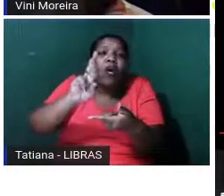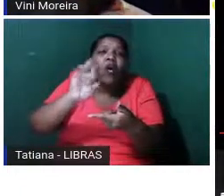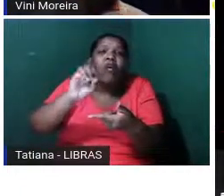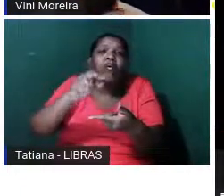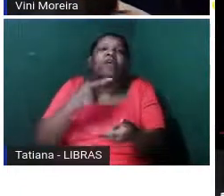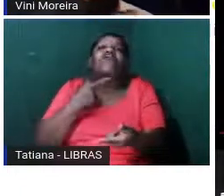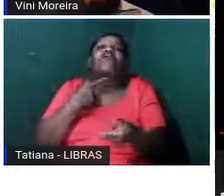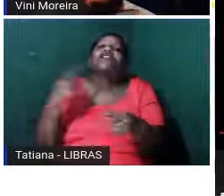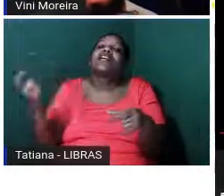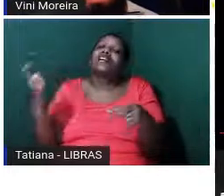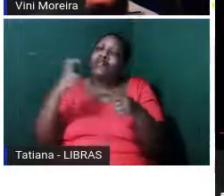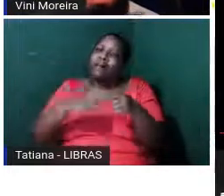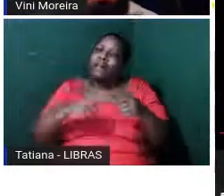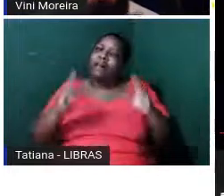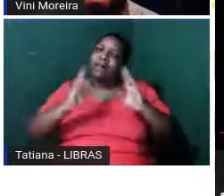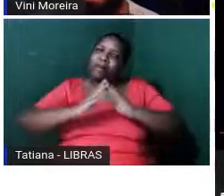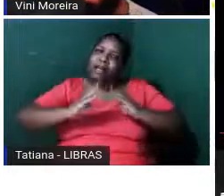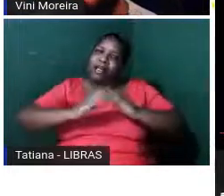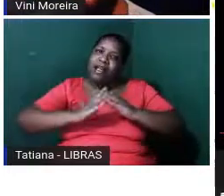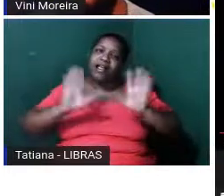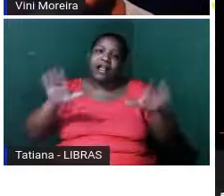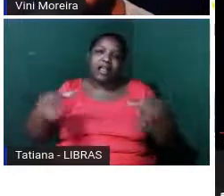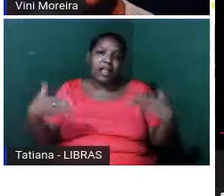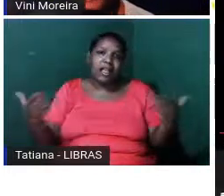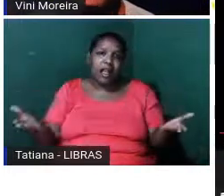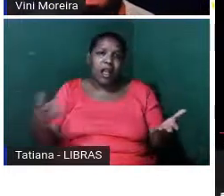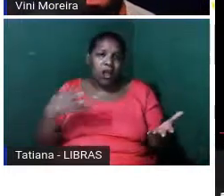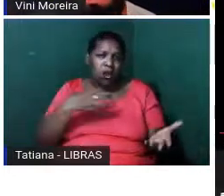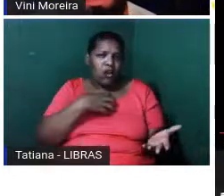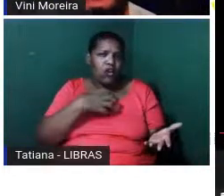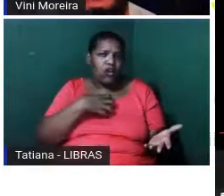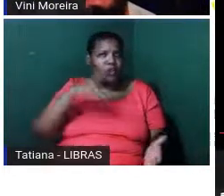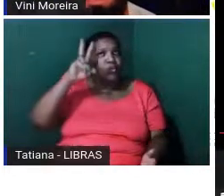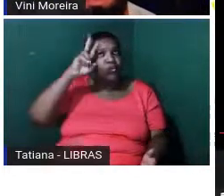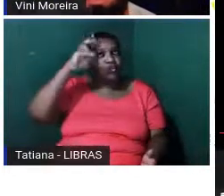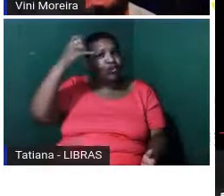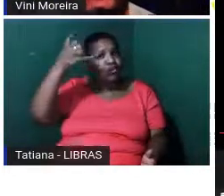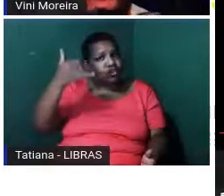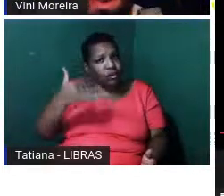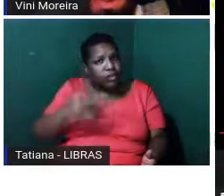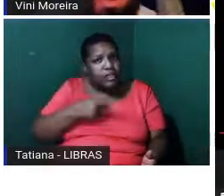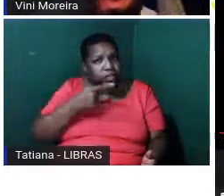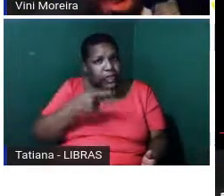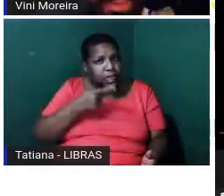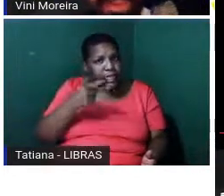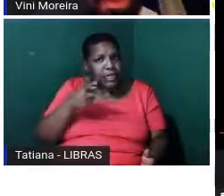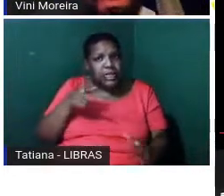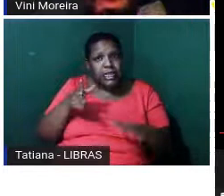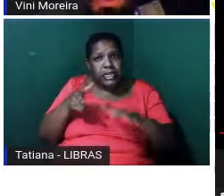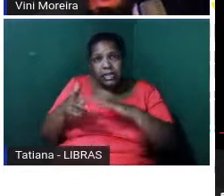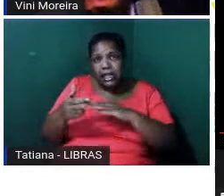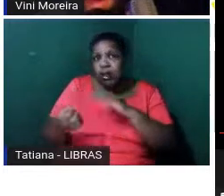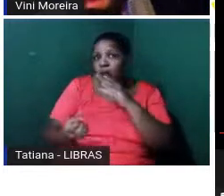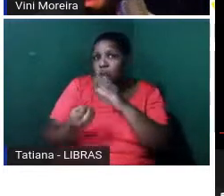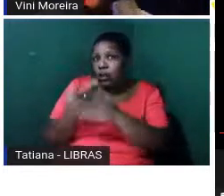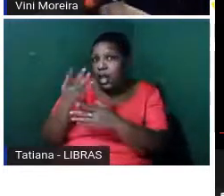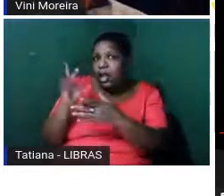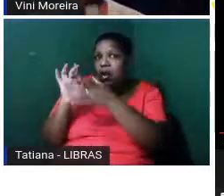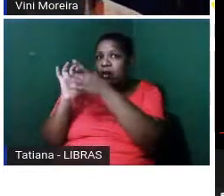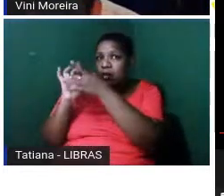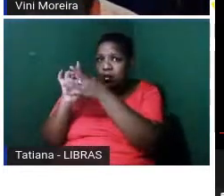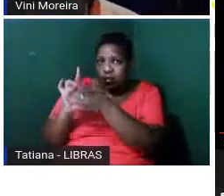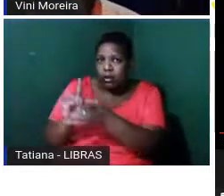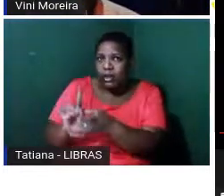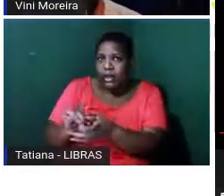de voltar para casa e essa essa esse tipo de narrativa tipo de edição para criar o com terço